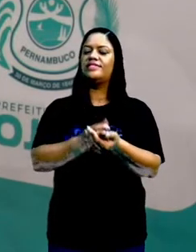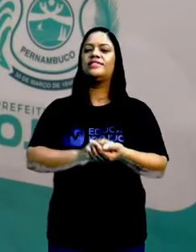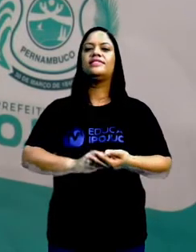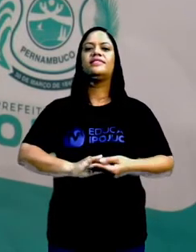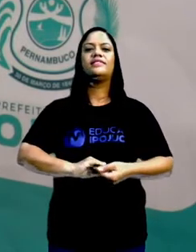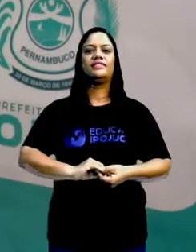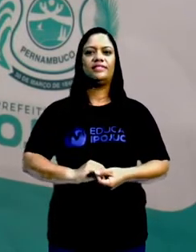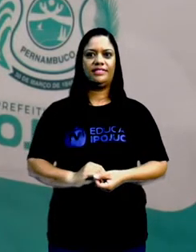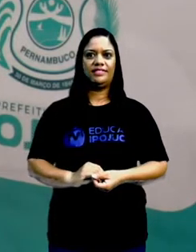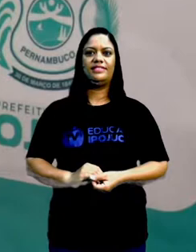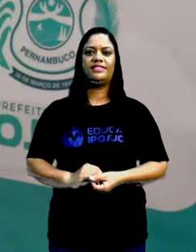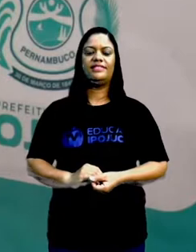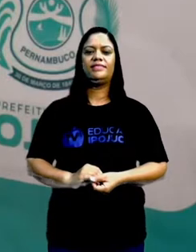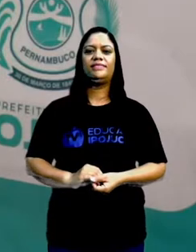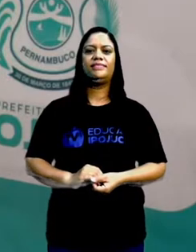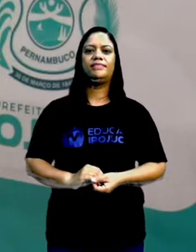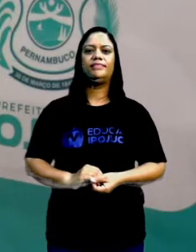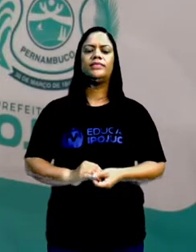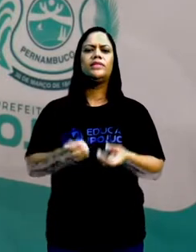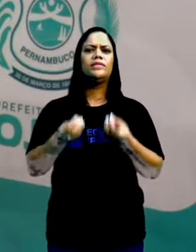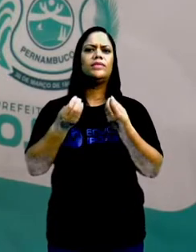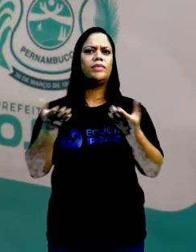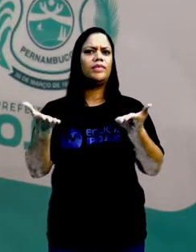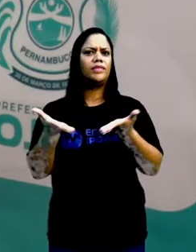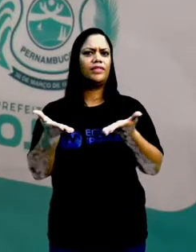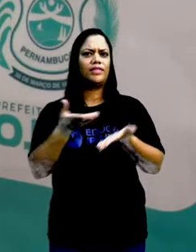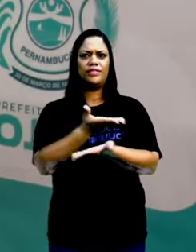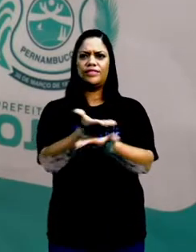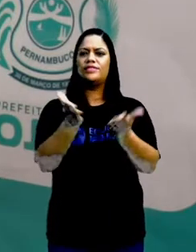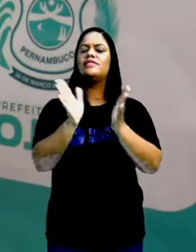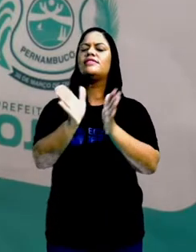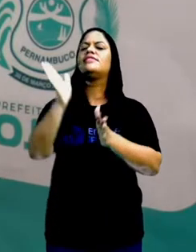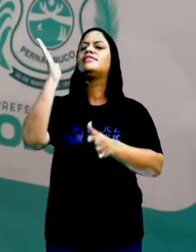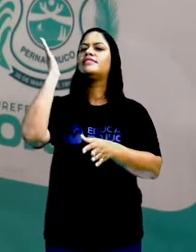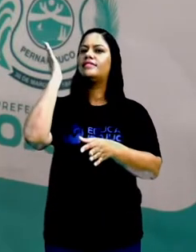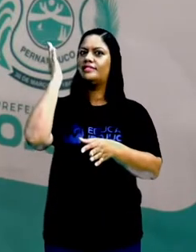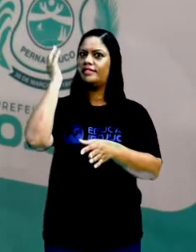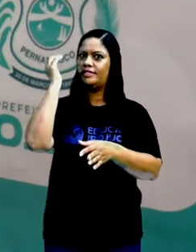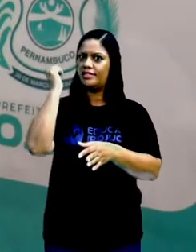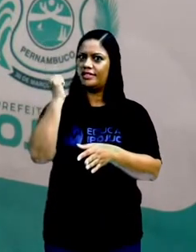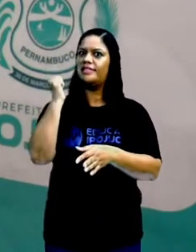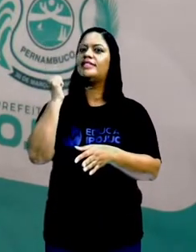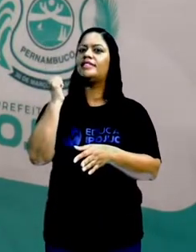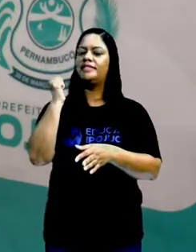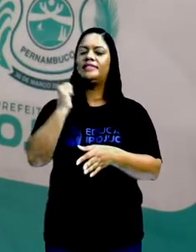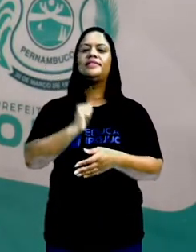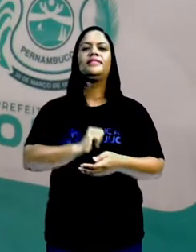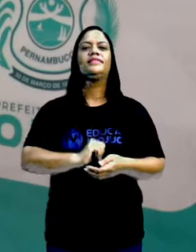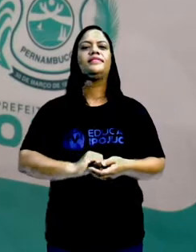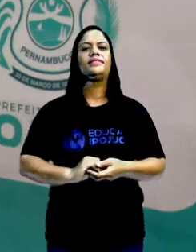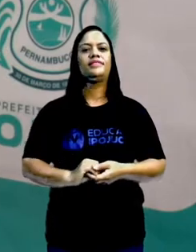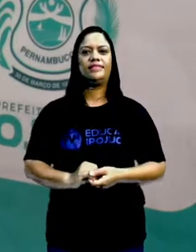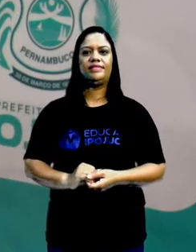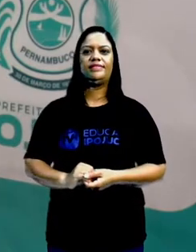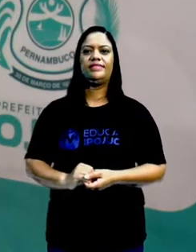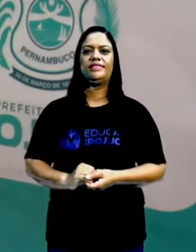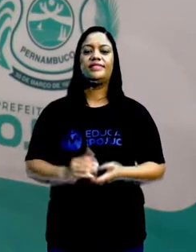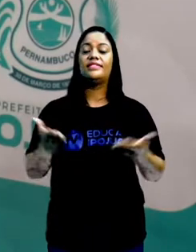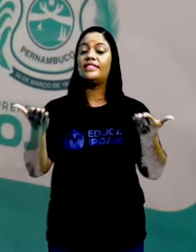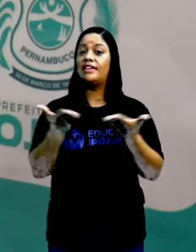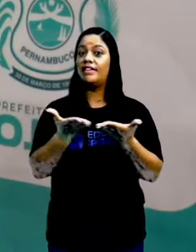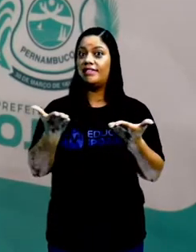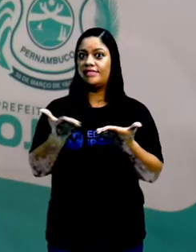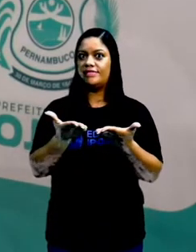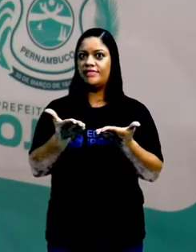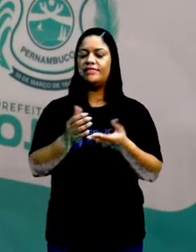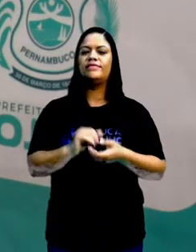Os termos da multiplicação. Como agora vocês já sabem, já estão tirando de letra, vamos agora